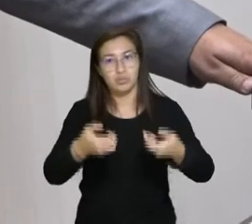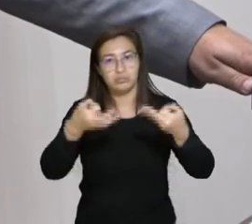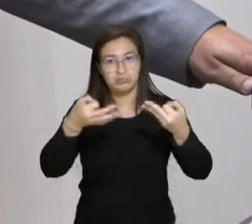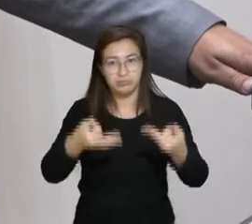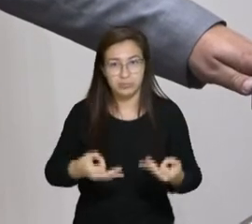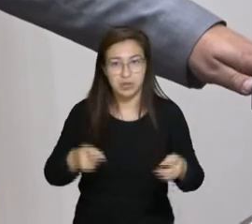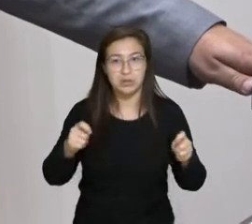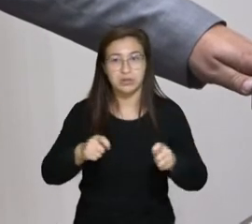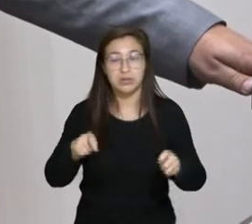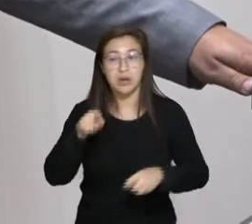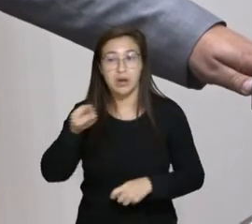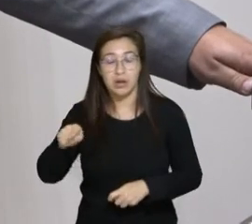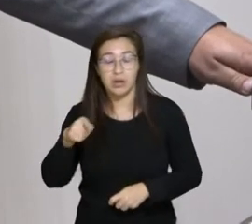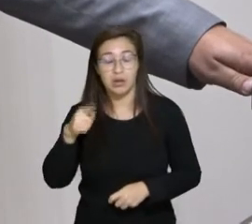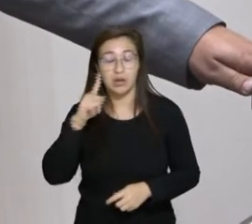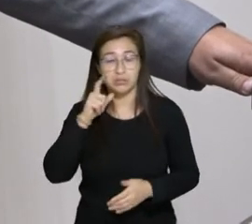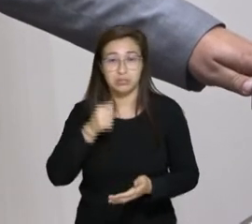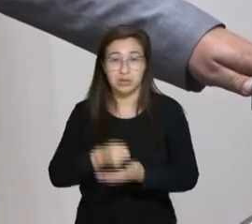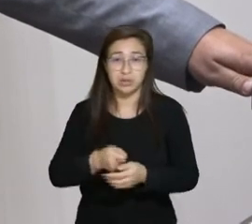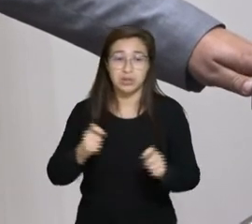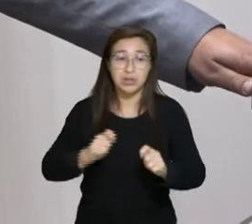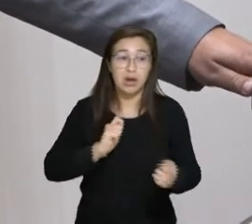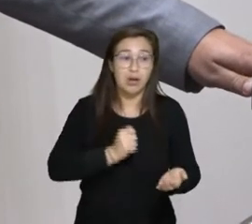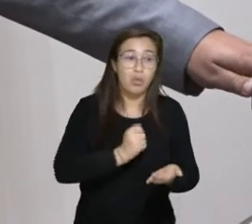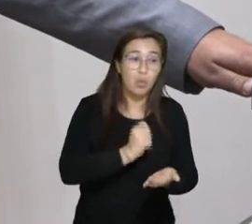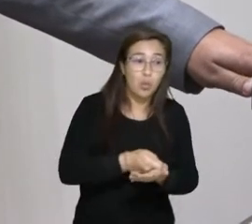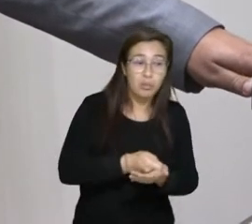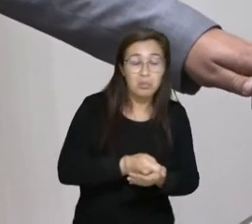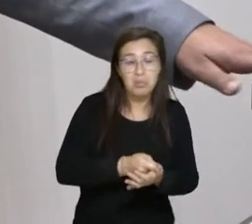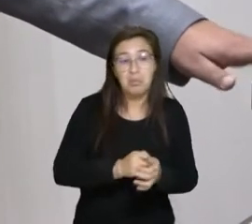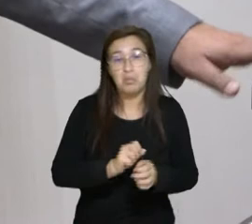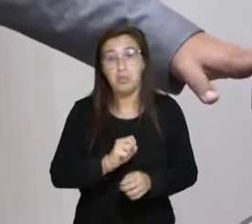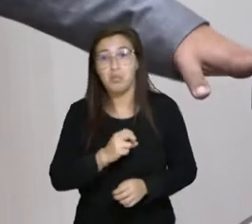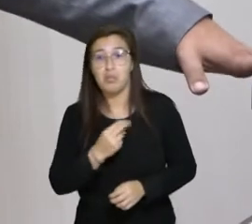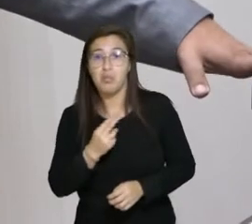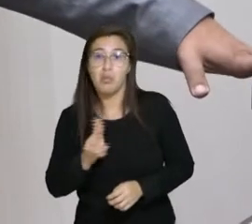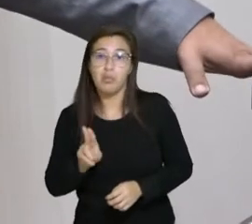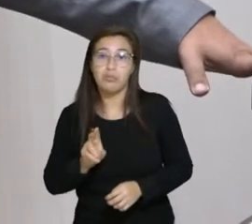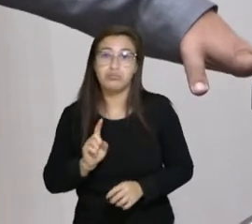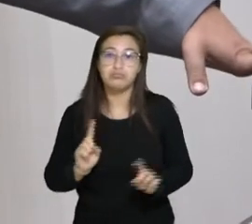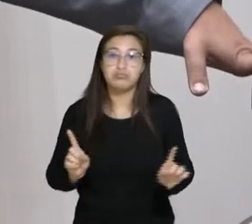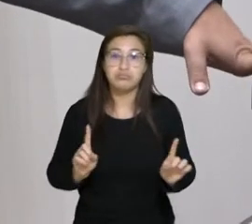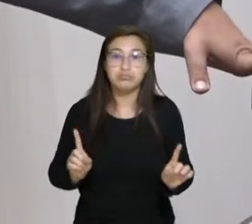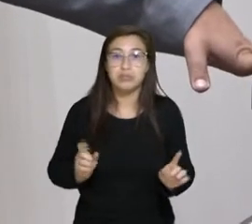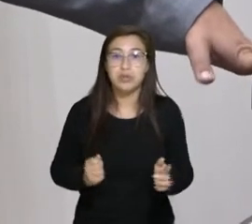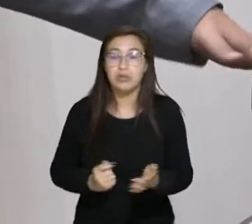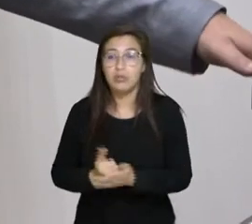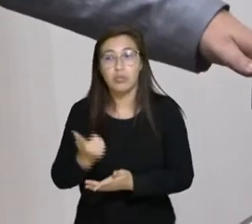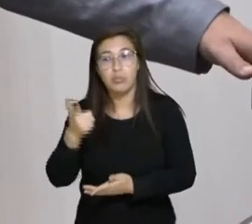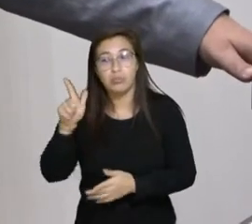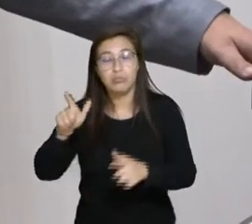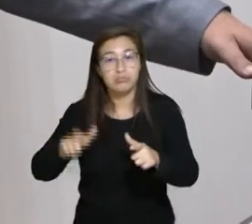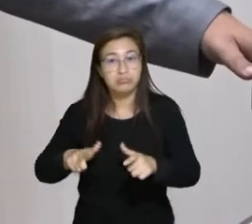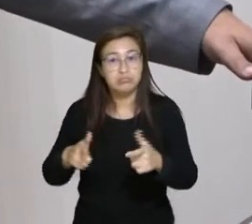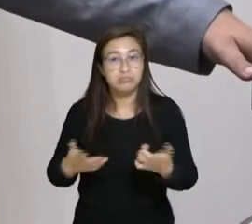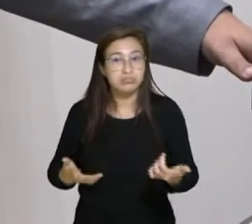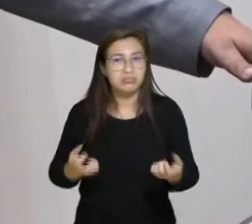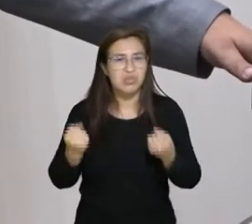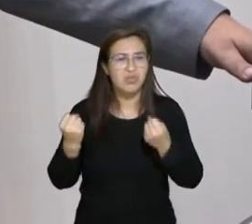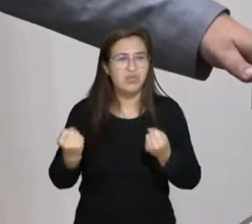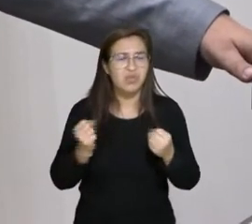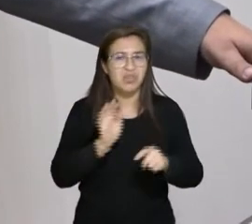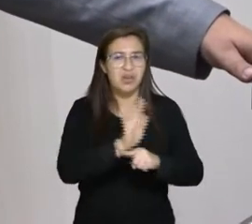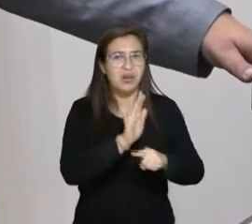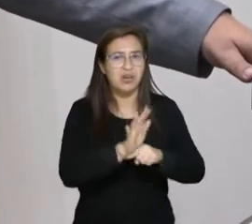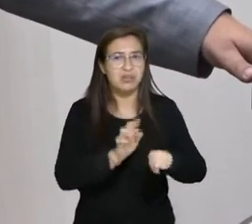do Consumidor do comprador de escolheu onde vai fazer isso e não Fortaleza essa rede de